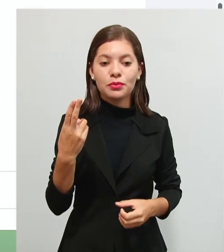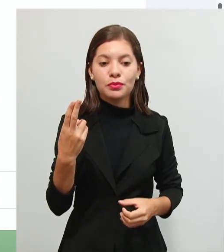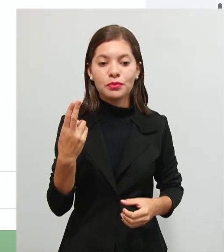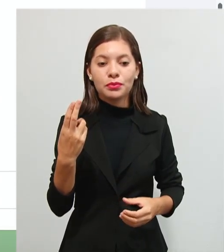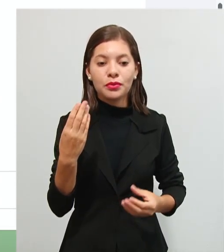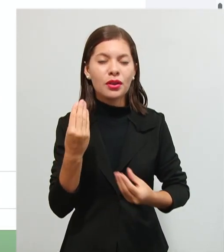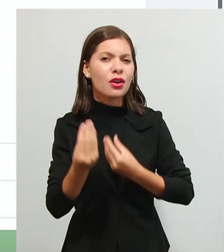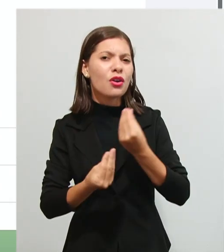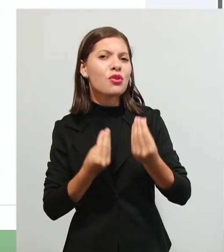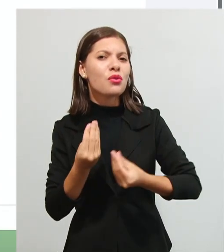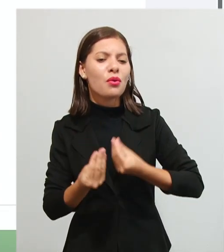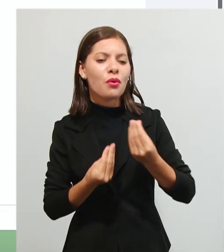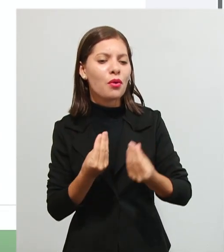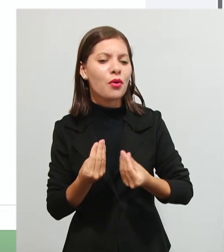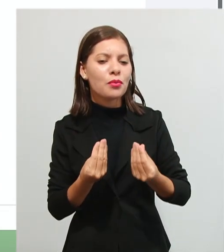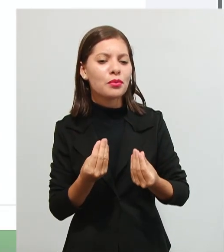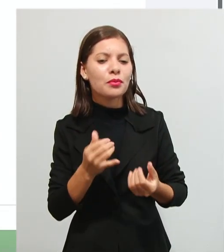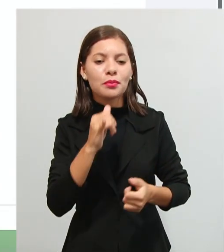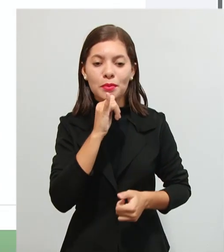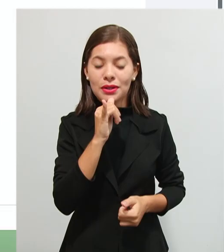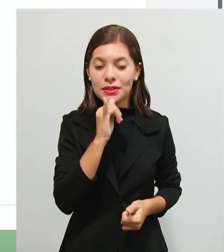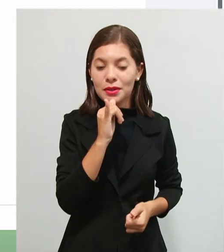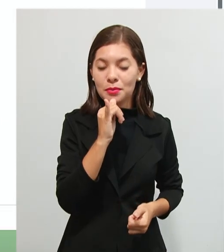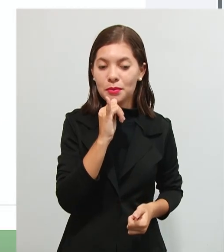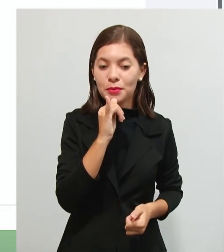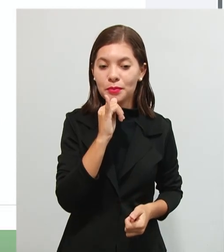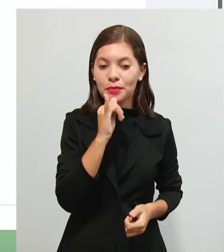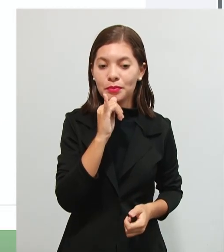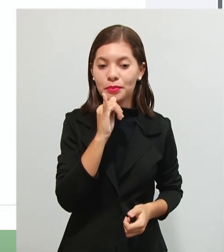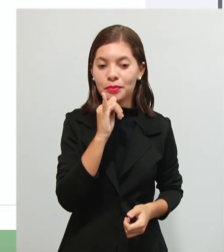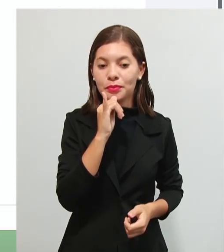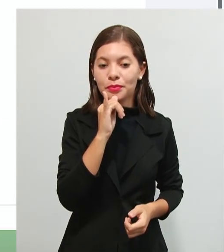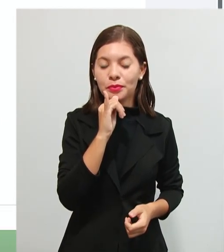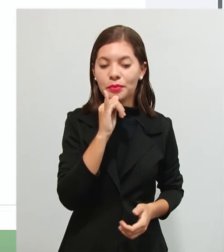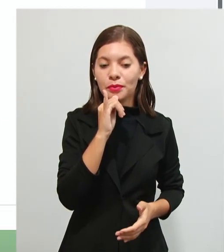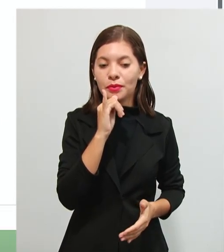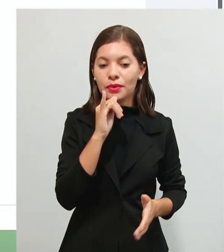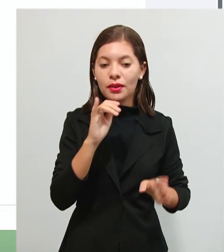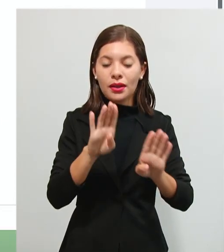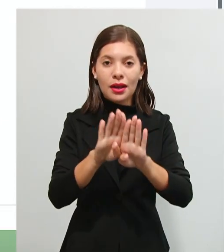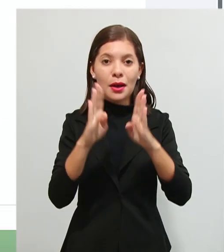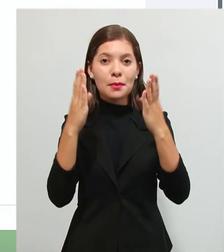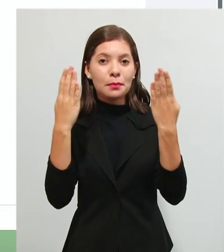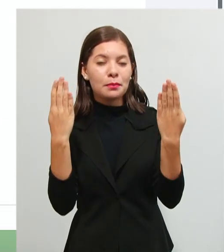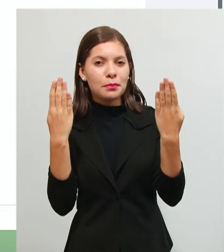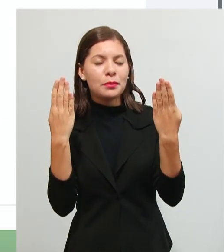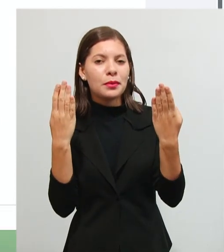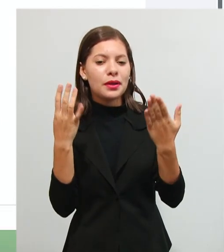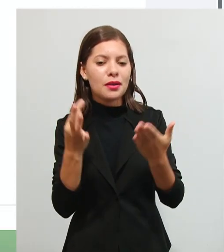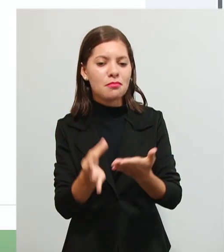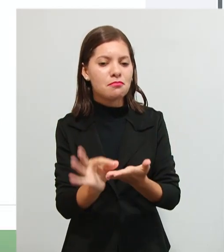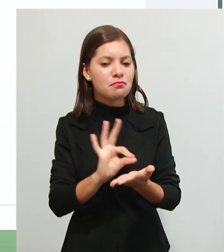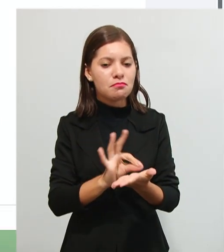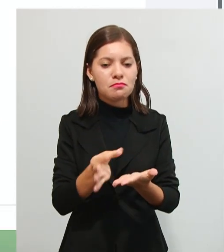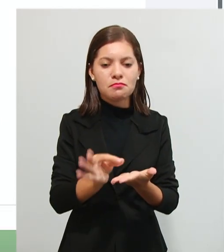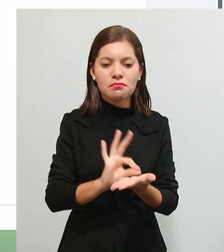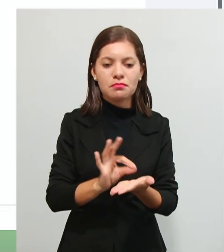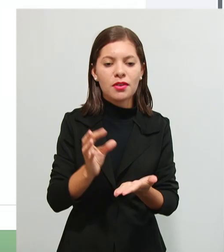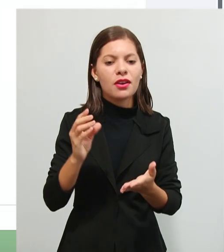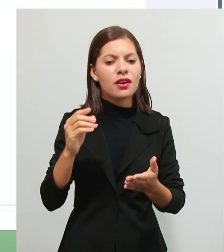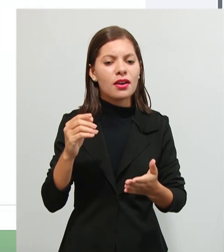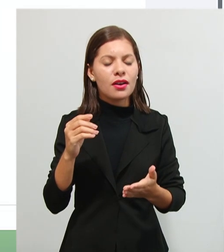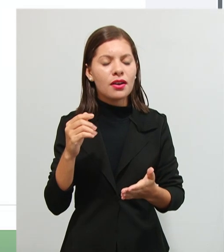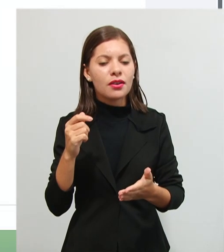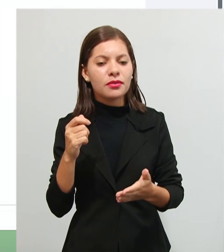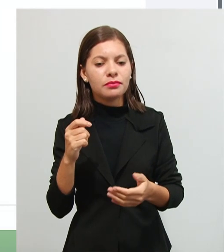como que será, se eu quero, por exemplo, que ele vai abrir em outra página, por exemplo, abrir em janela pop-up, vai permanecer com a página